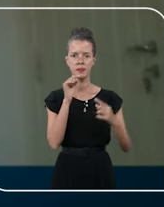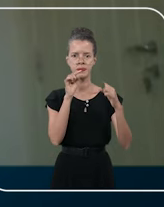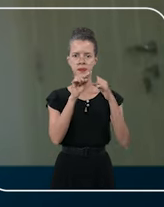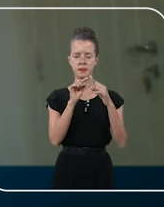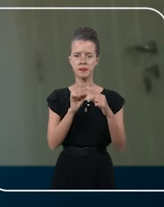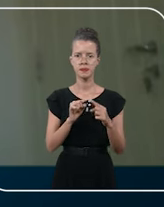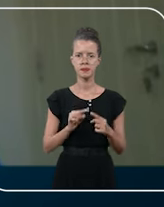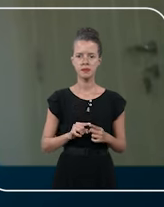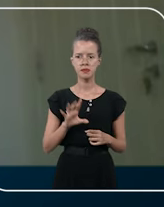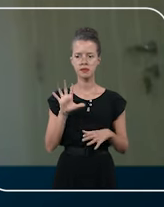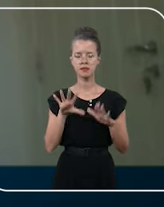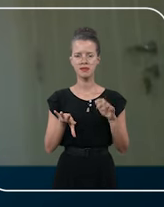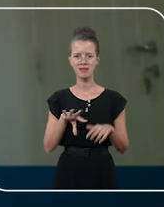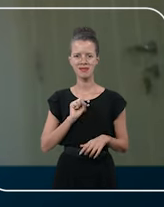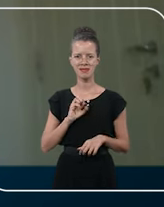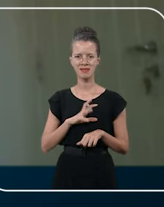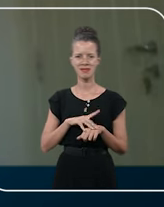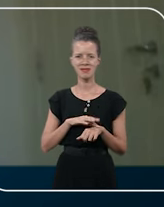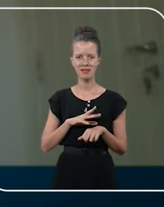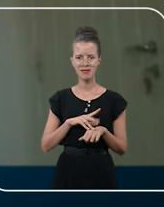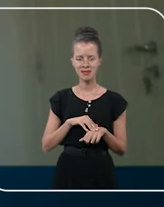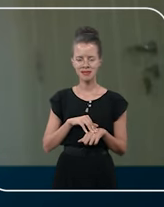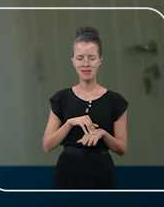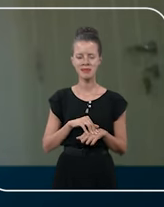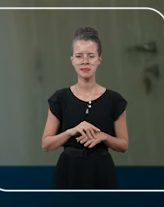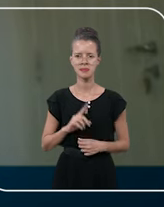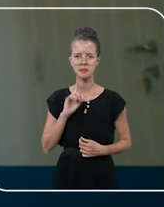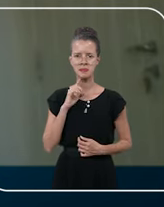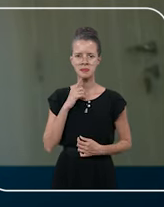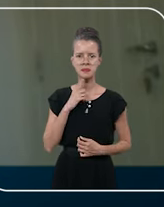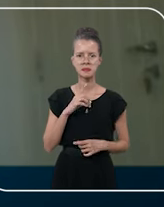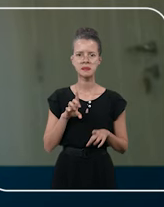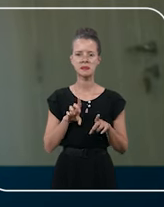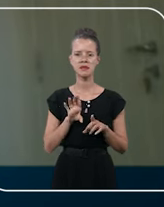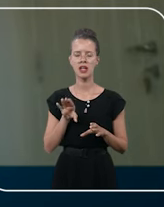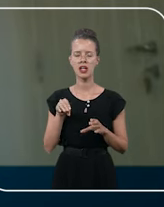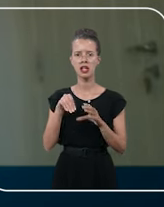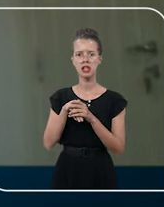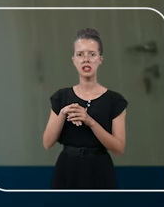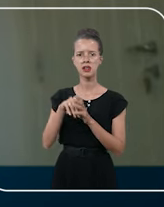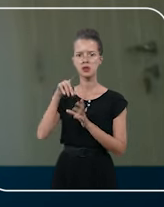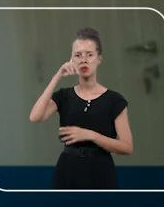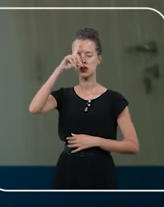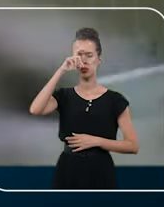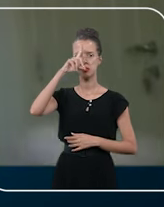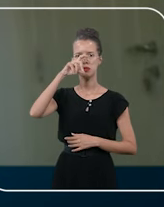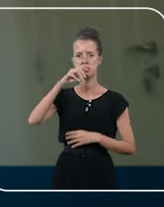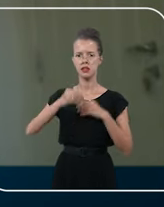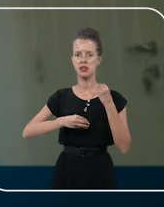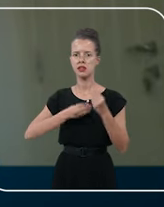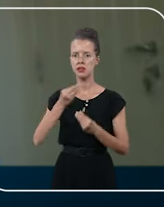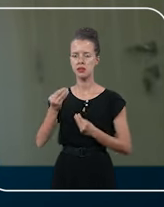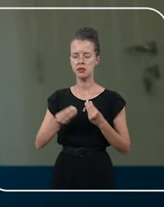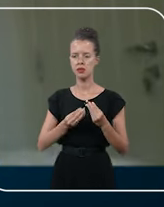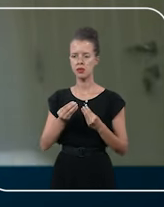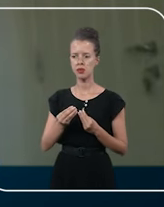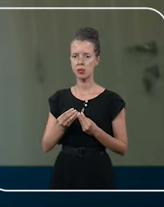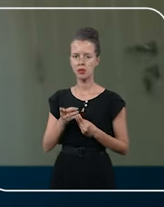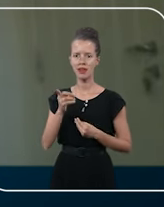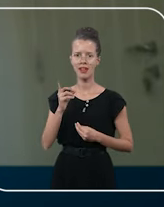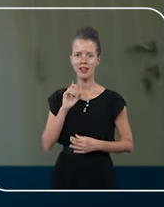infecção hospitalar, o que que dentro da clínica auxiliou para a